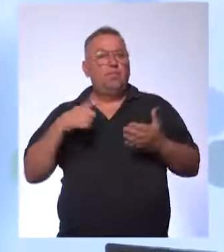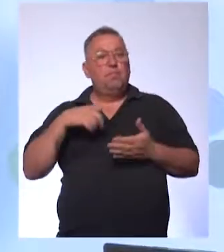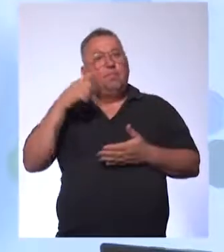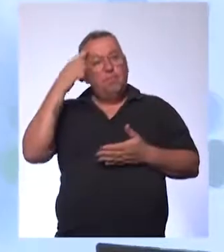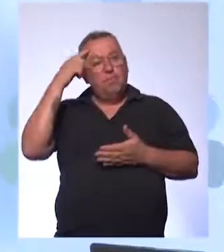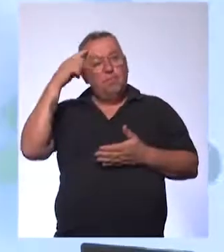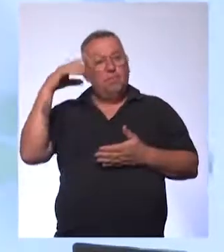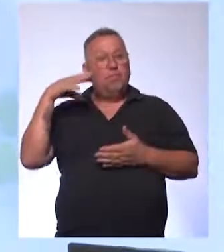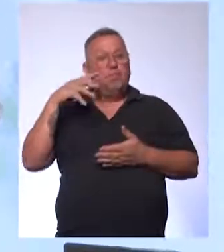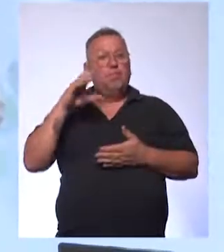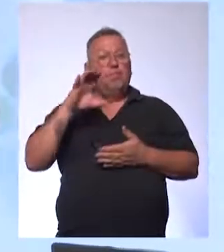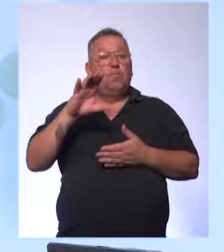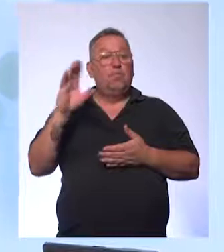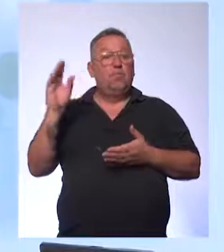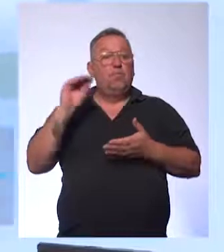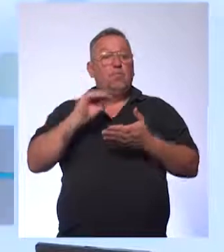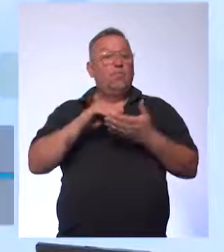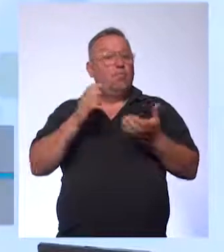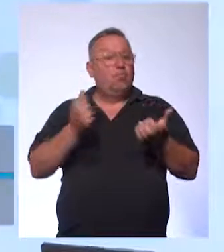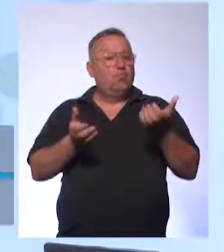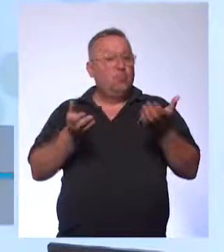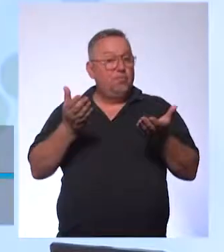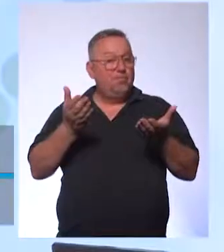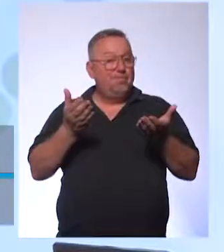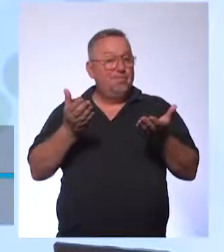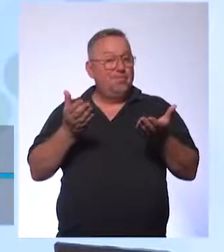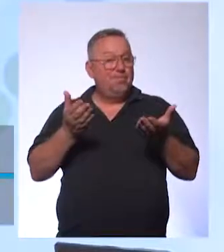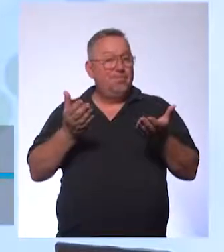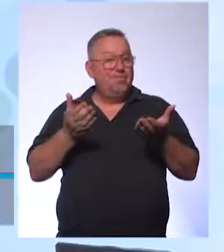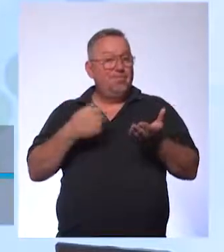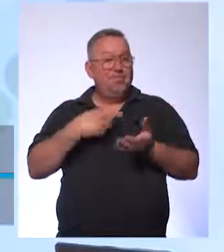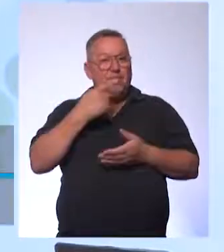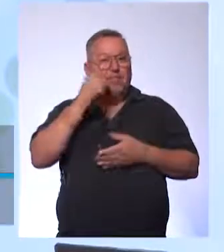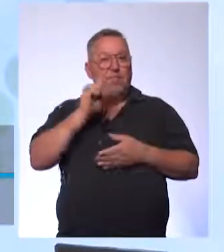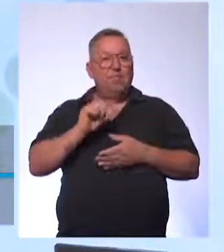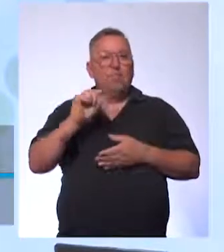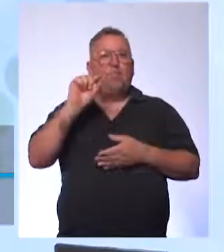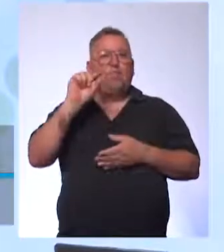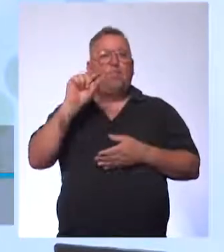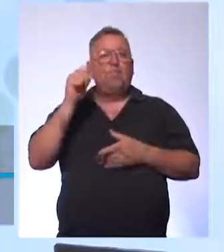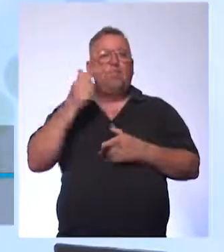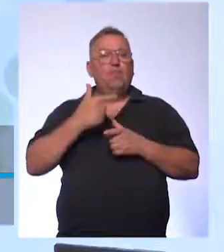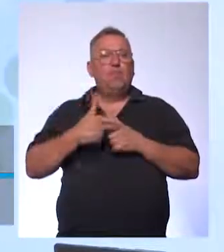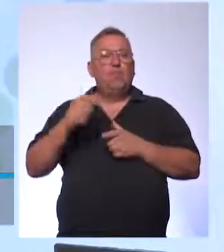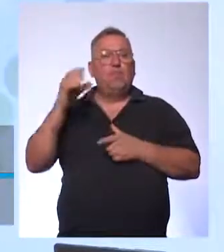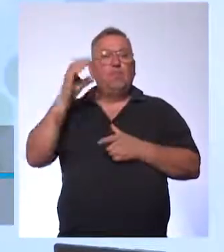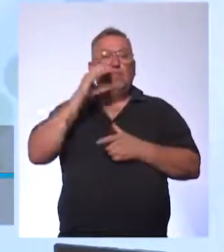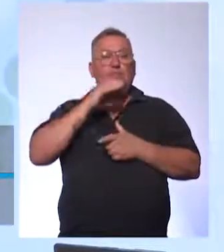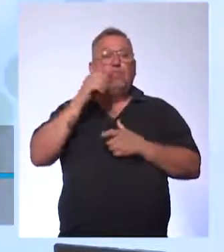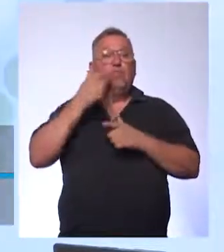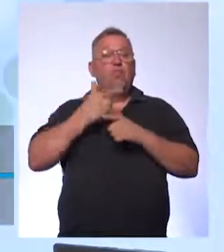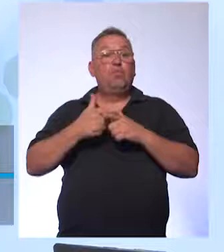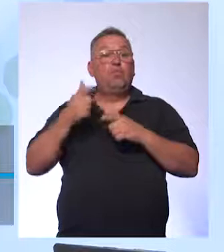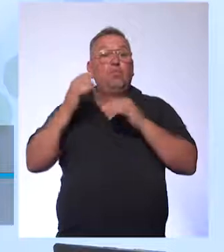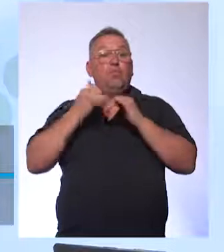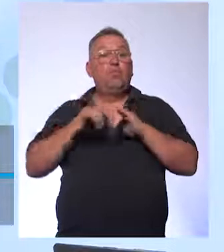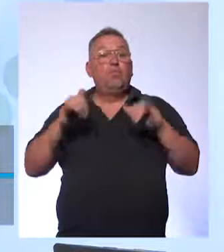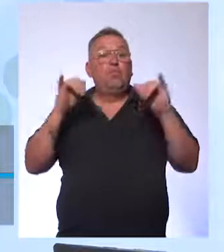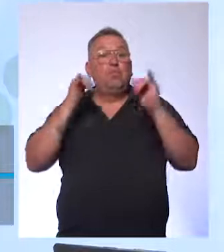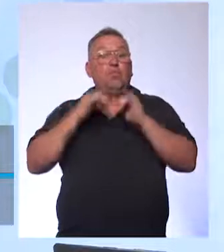em tudo isso e colocar na balança. Bom, falar um pouquinho só, rapidinho, sobre as